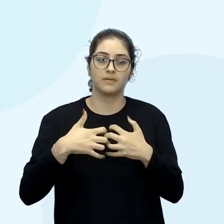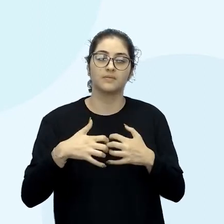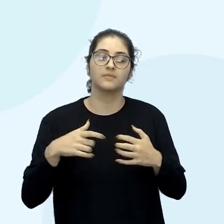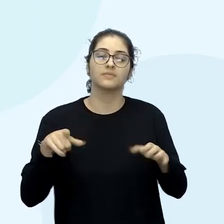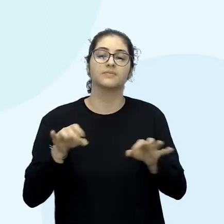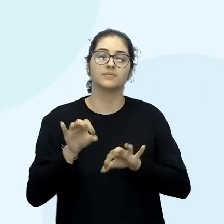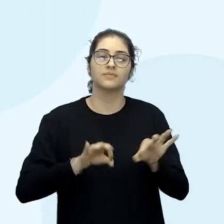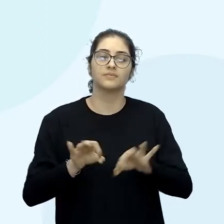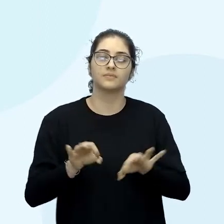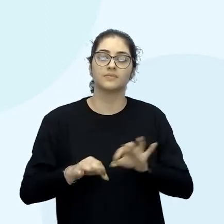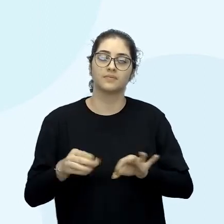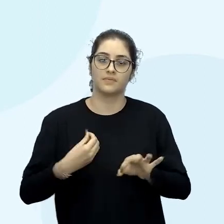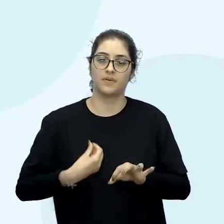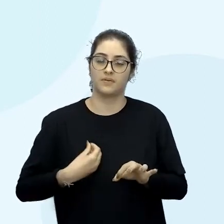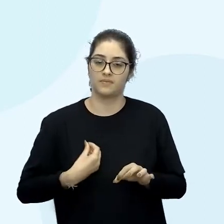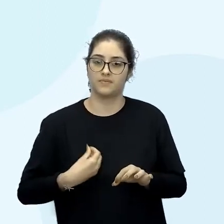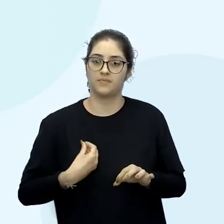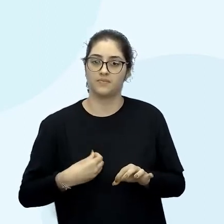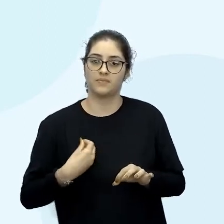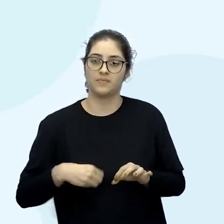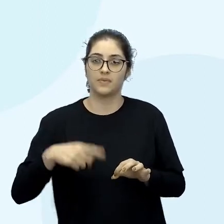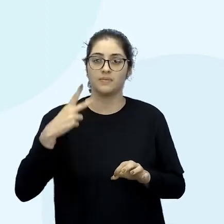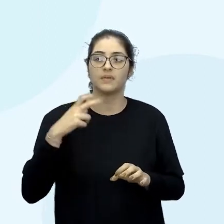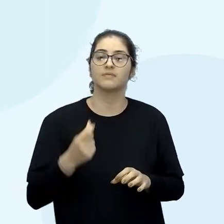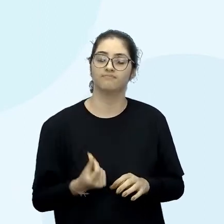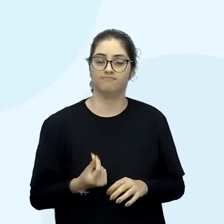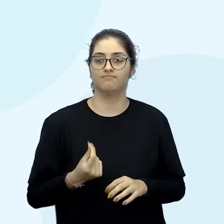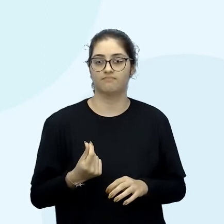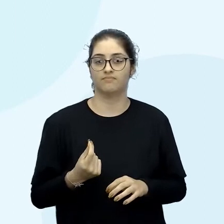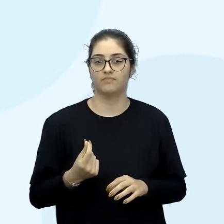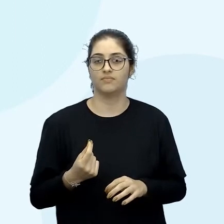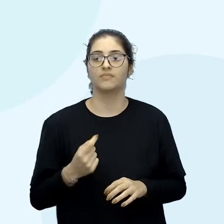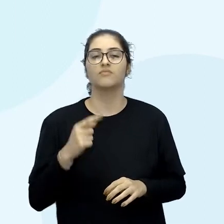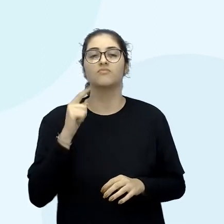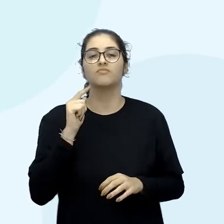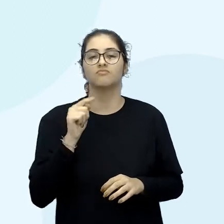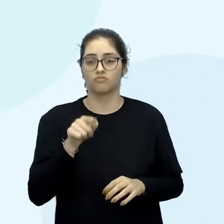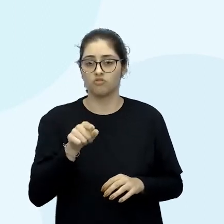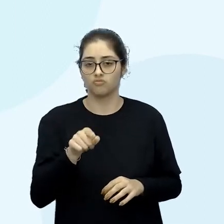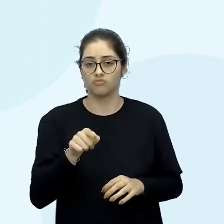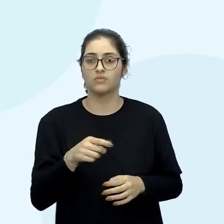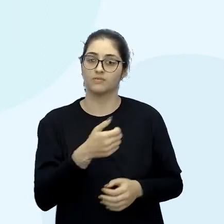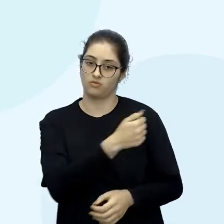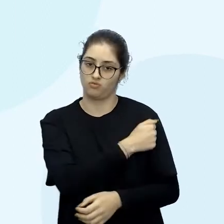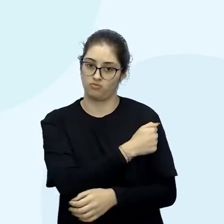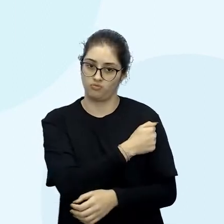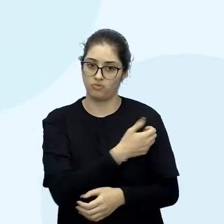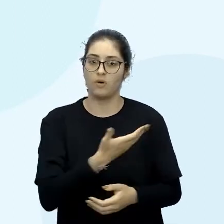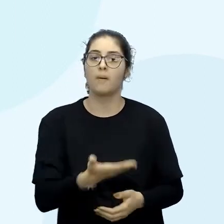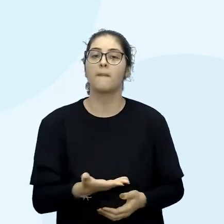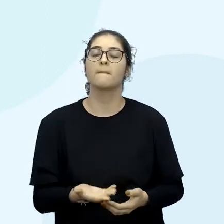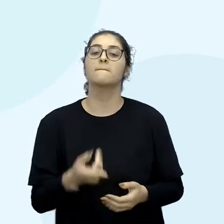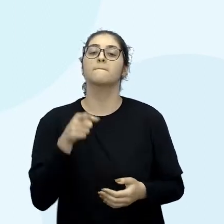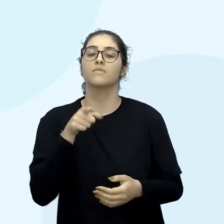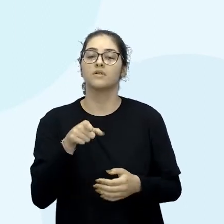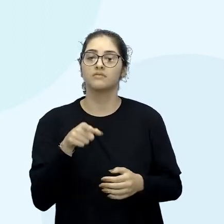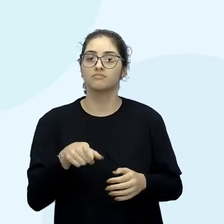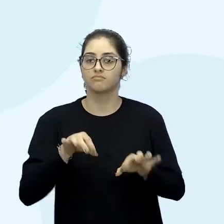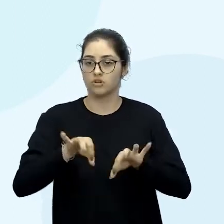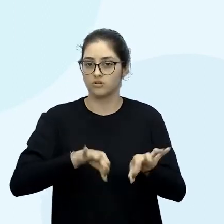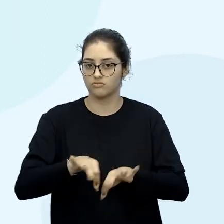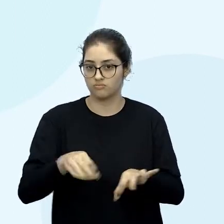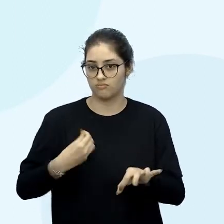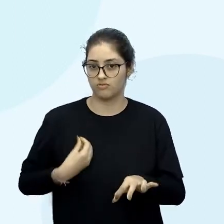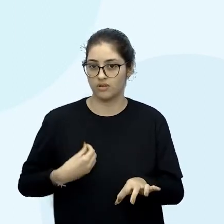deve considerar aí pensando no dinheiro. Então, você, o seu projeto e o dinheiro. O quanto eu vou